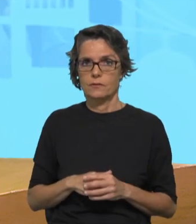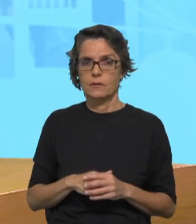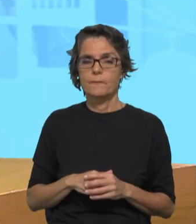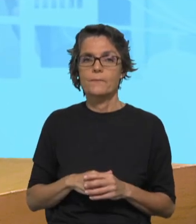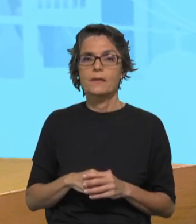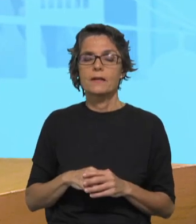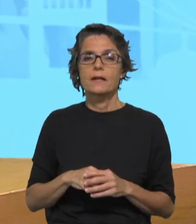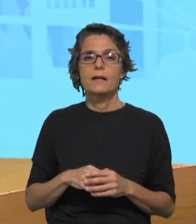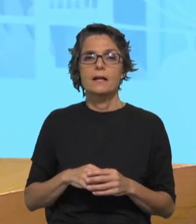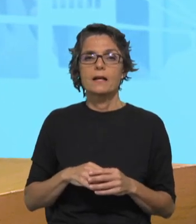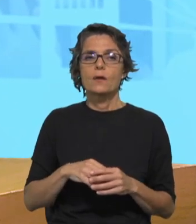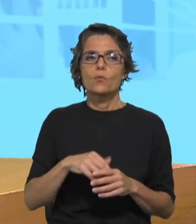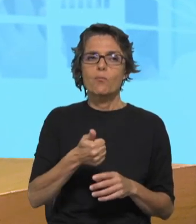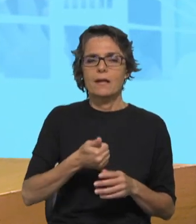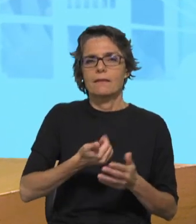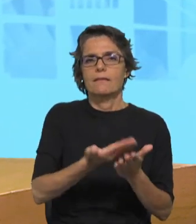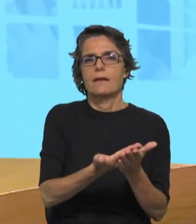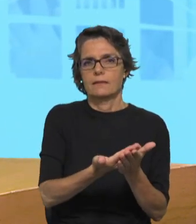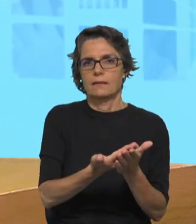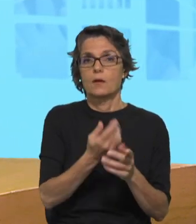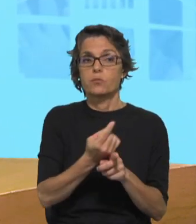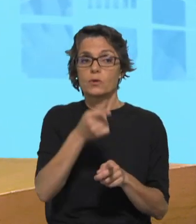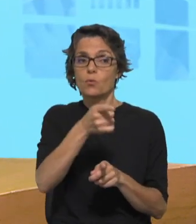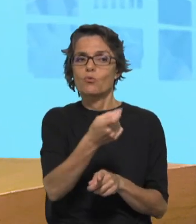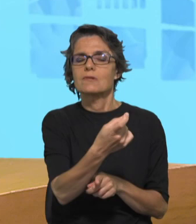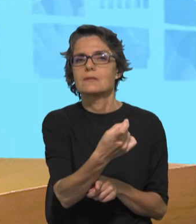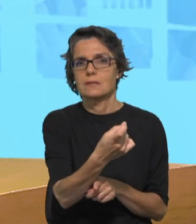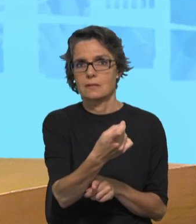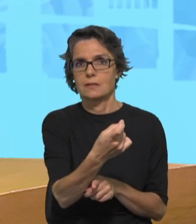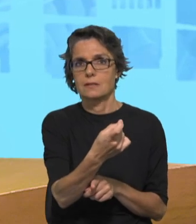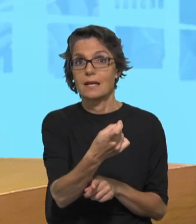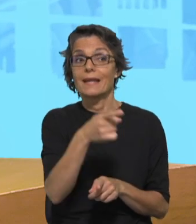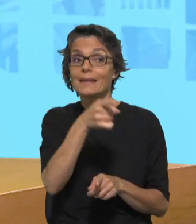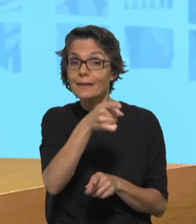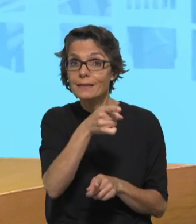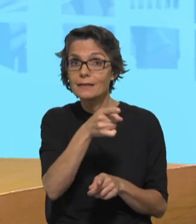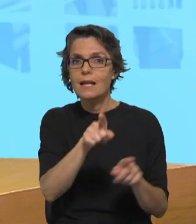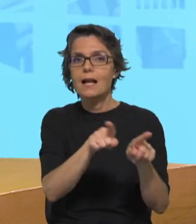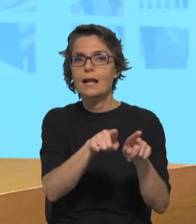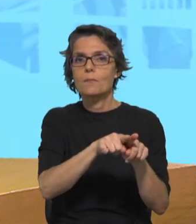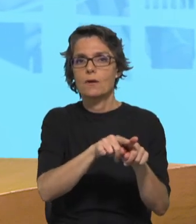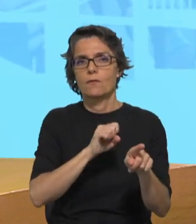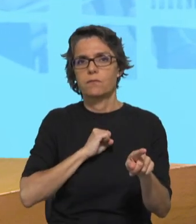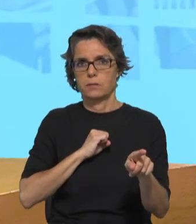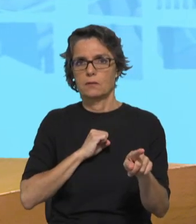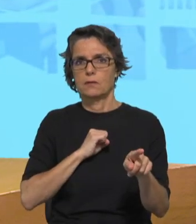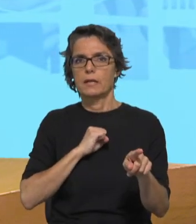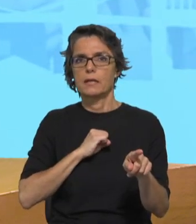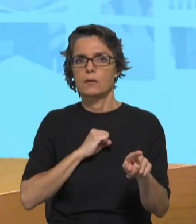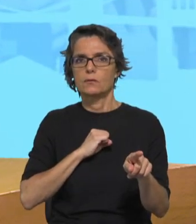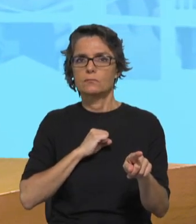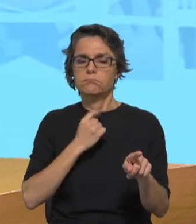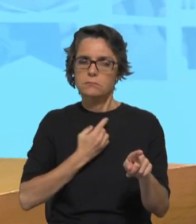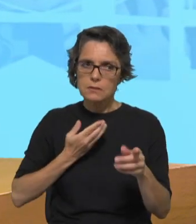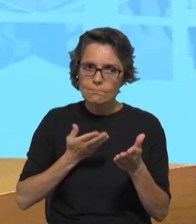ao outro, porque o outro está carenciado e é meu irmão. O outro